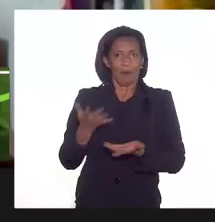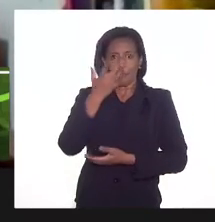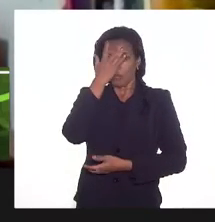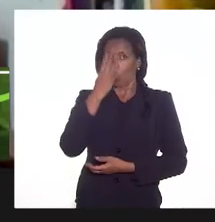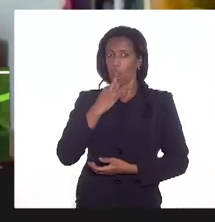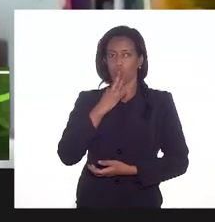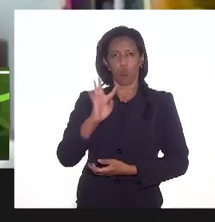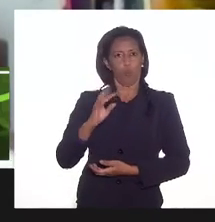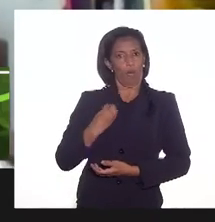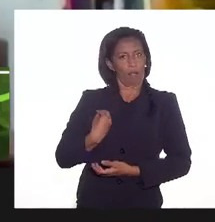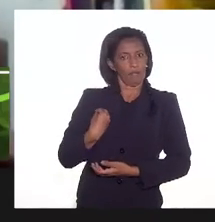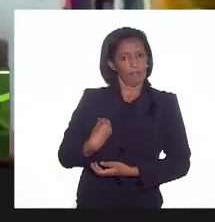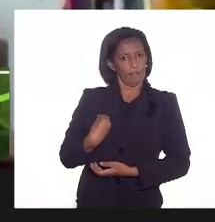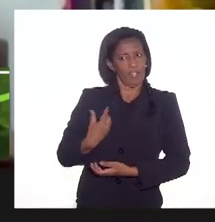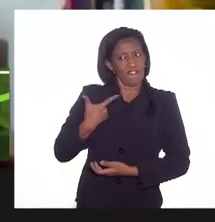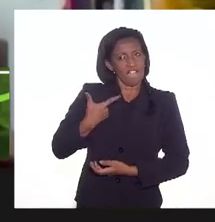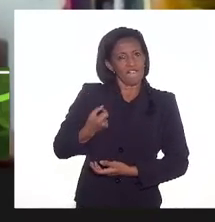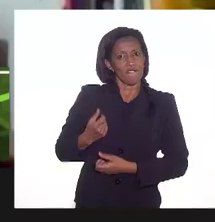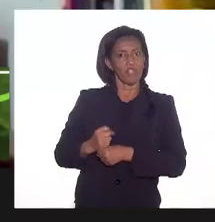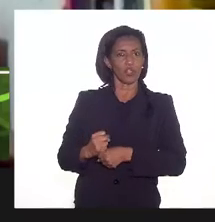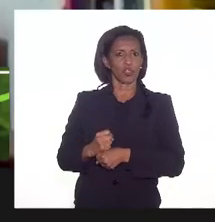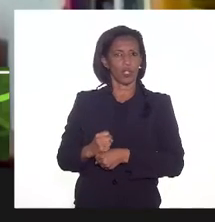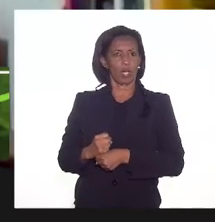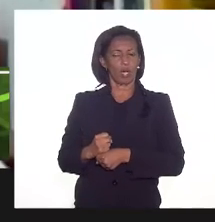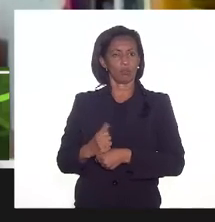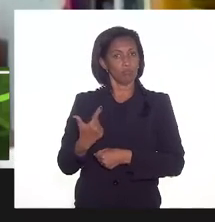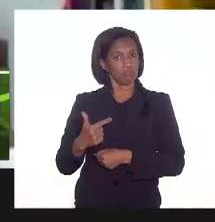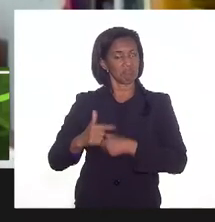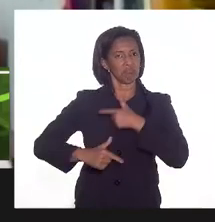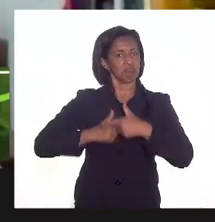conhecem vai aí dos 20 anos que eu tive à frente